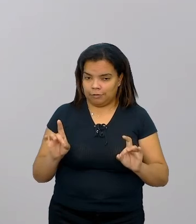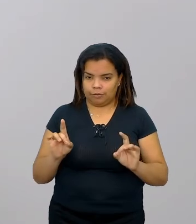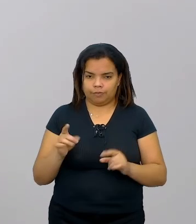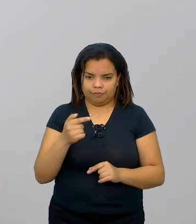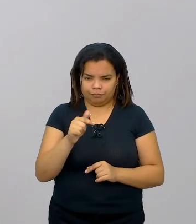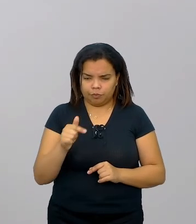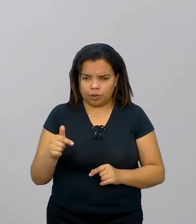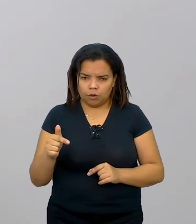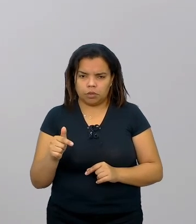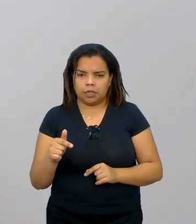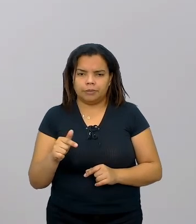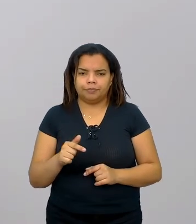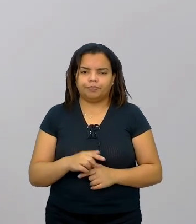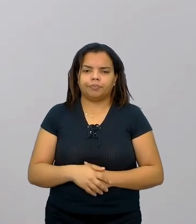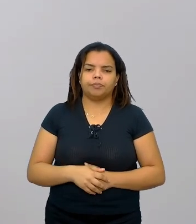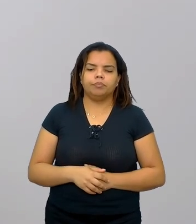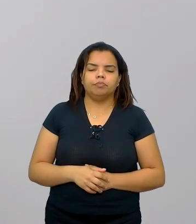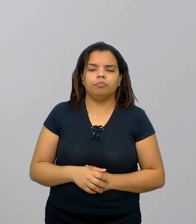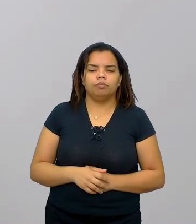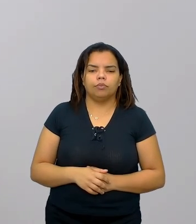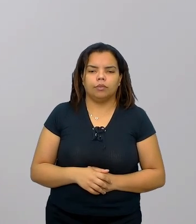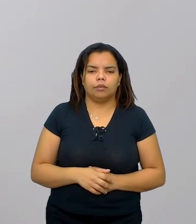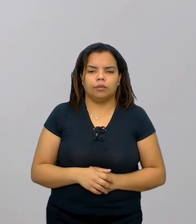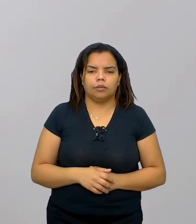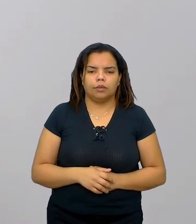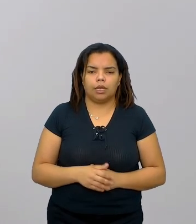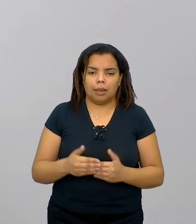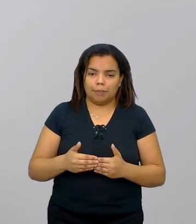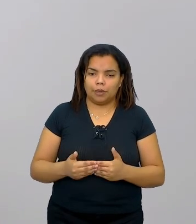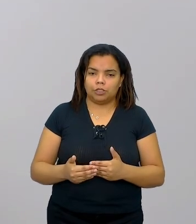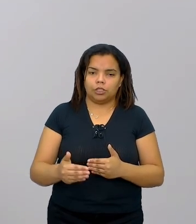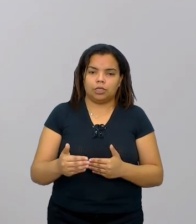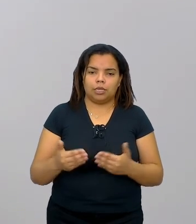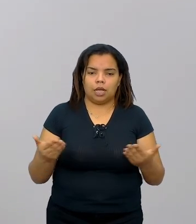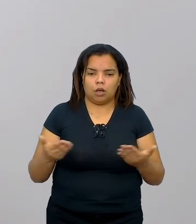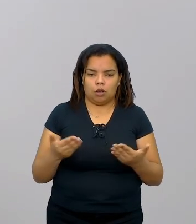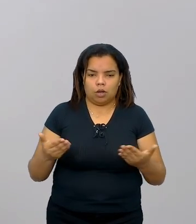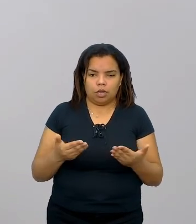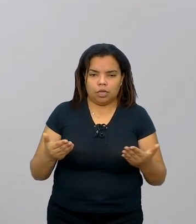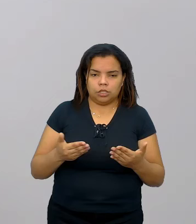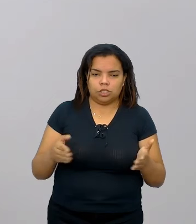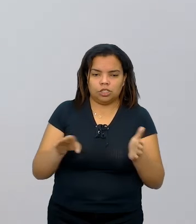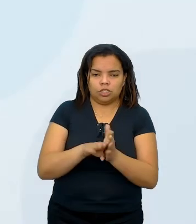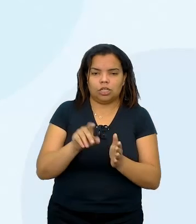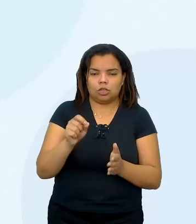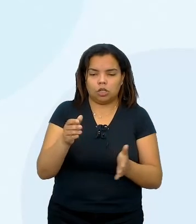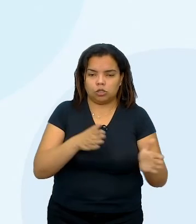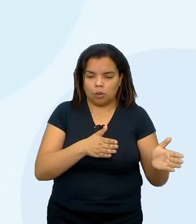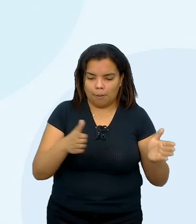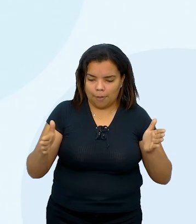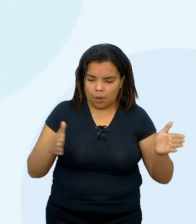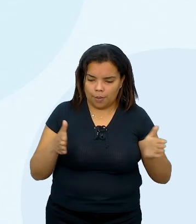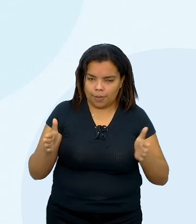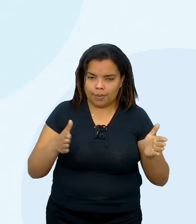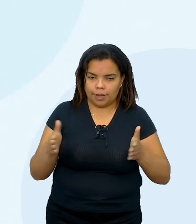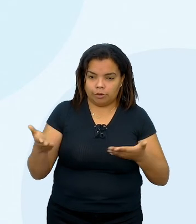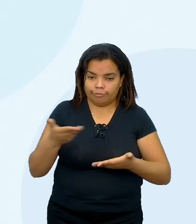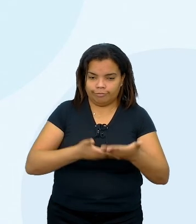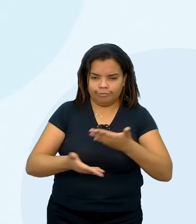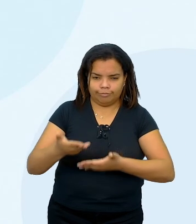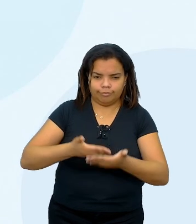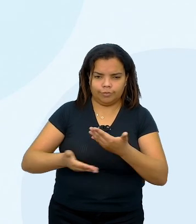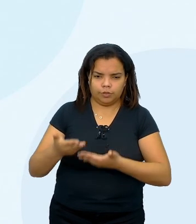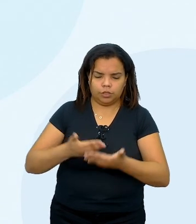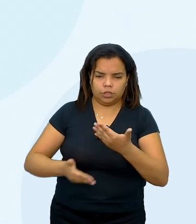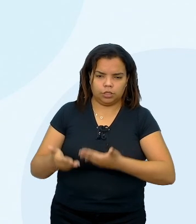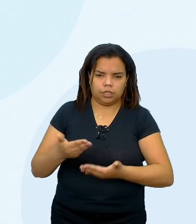ali funcionando como um adequado. E a partir daí, agora, a gente chega no nosso momento da interação.